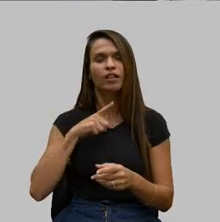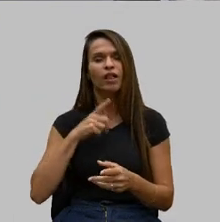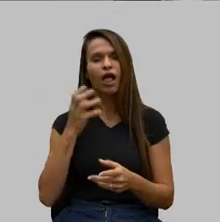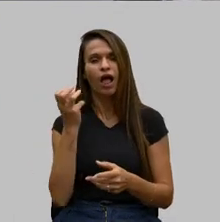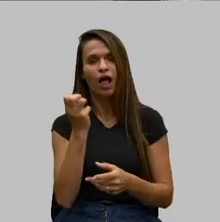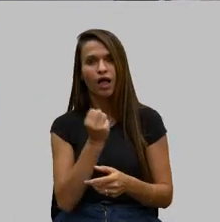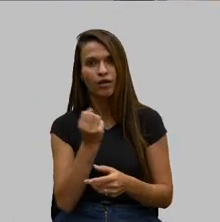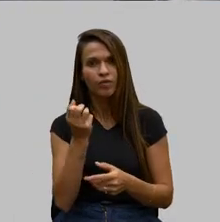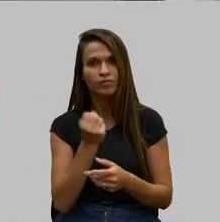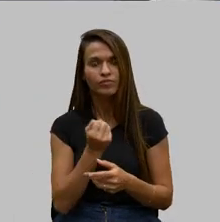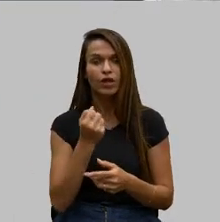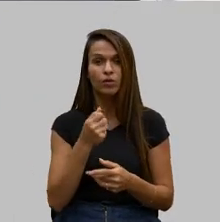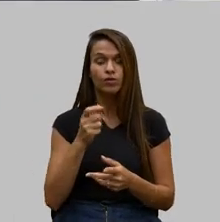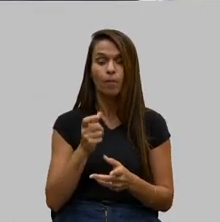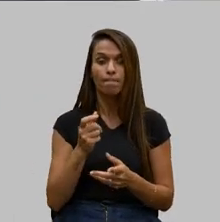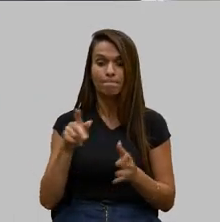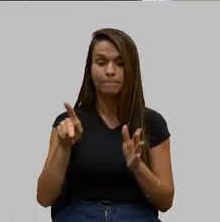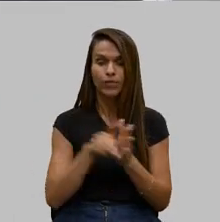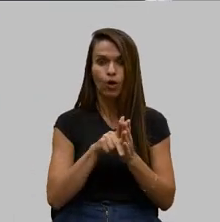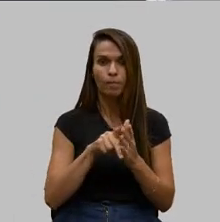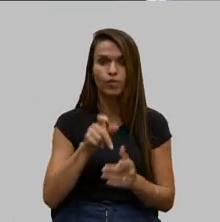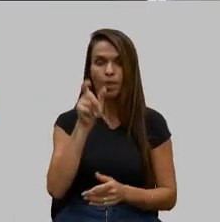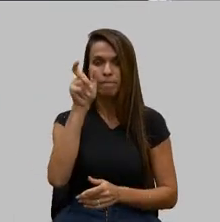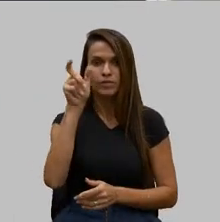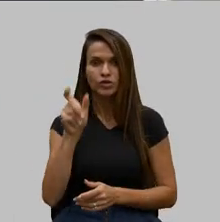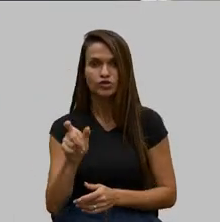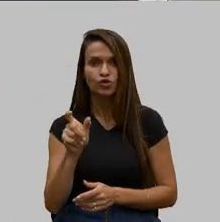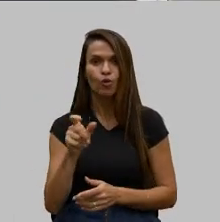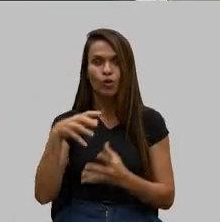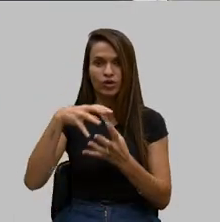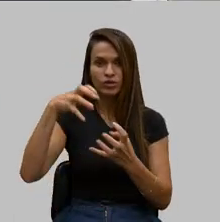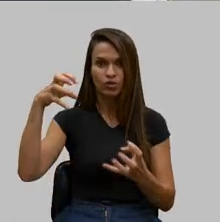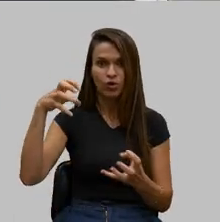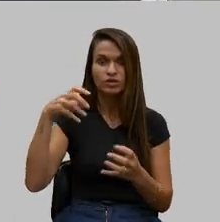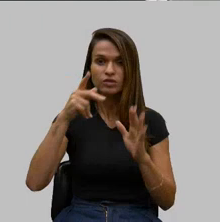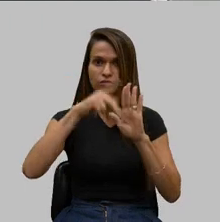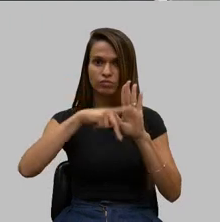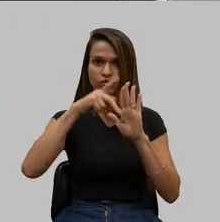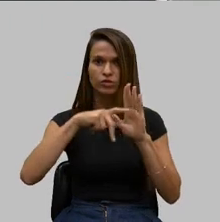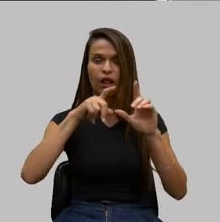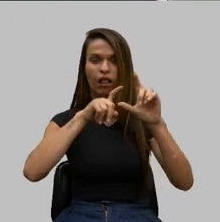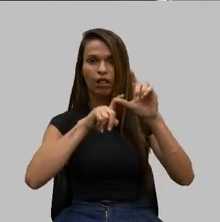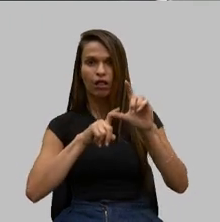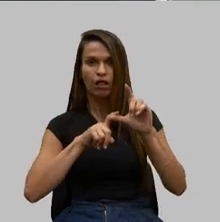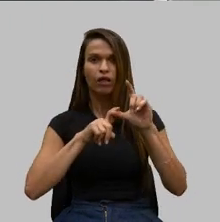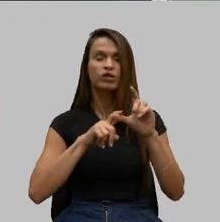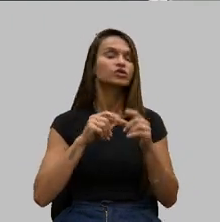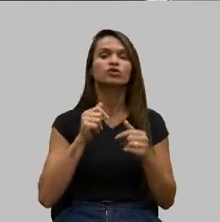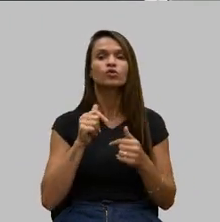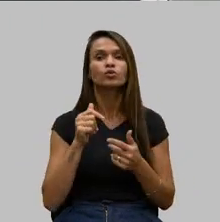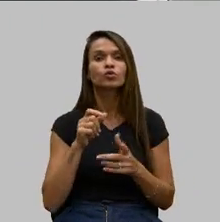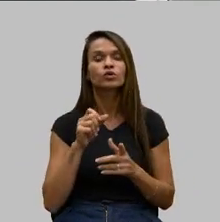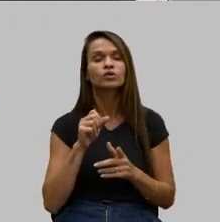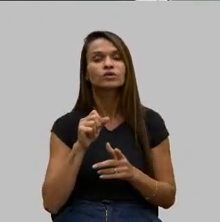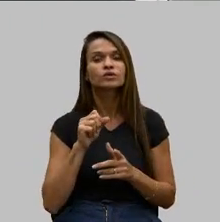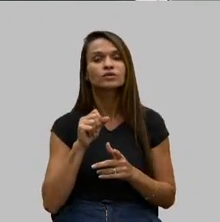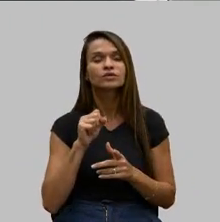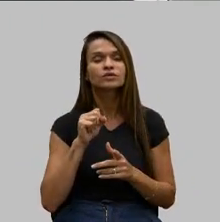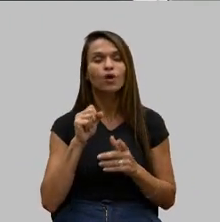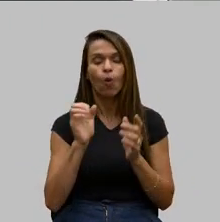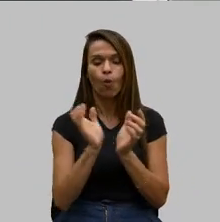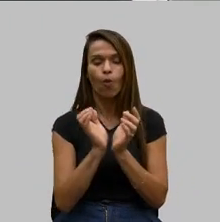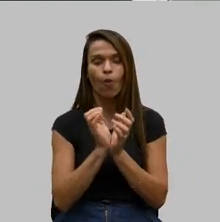concedidos para pessoa idosa Então esse projeto tá hoje na dependência de que o Senado Federal palte para ser votado essa é uma